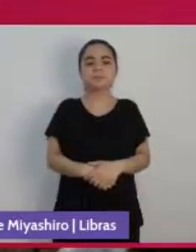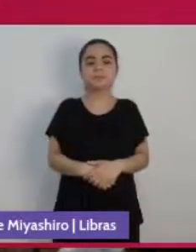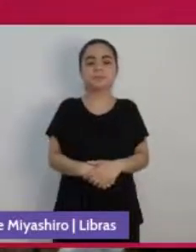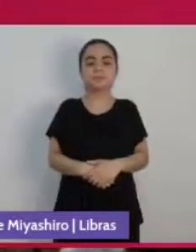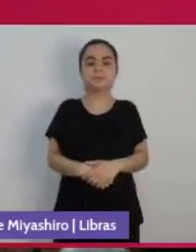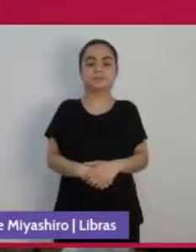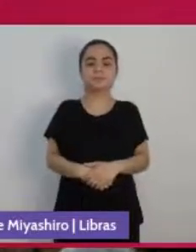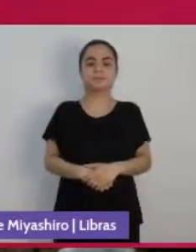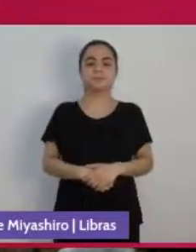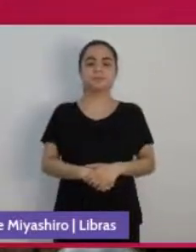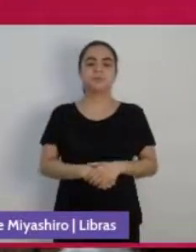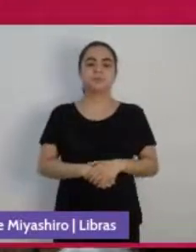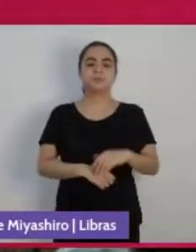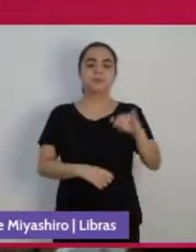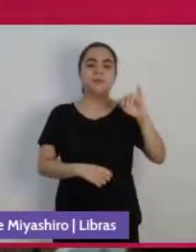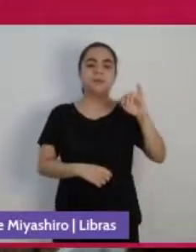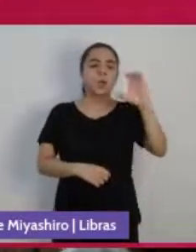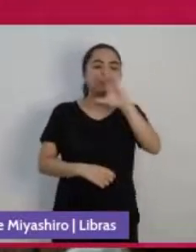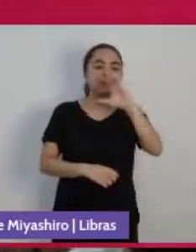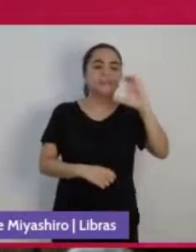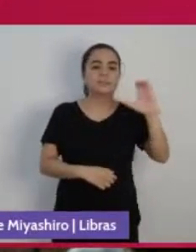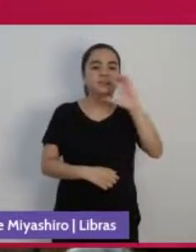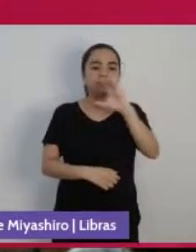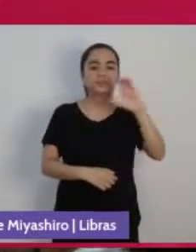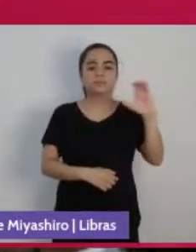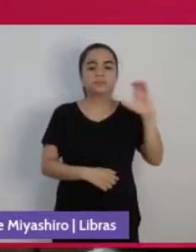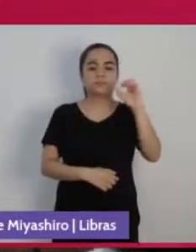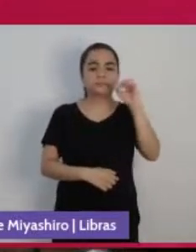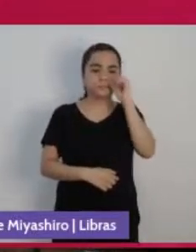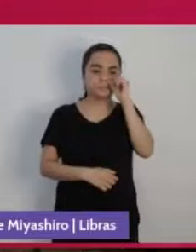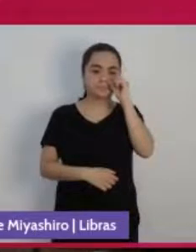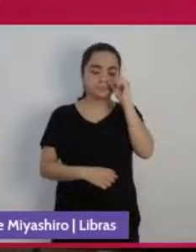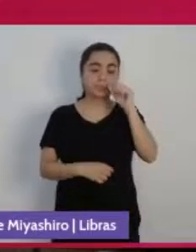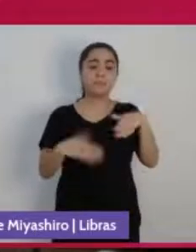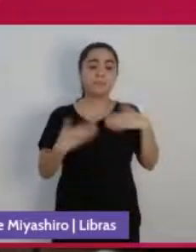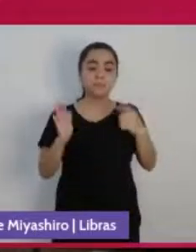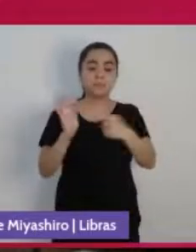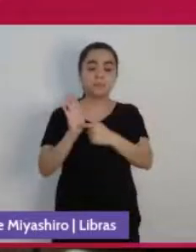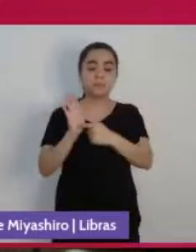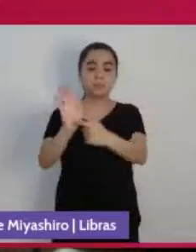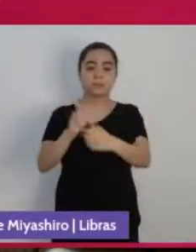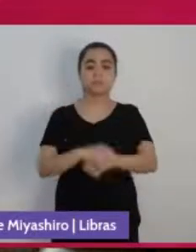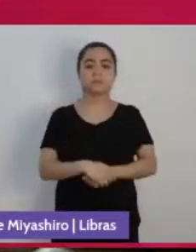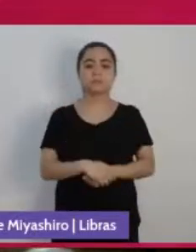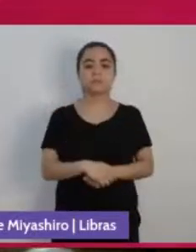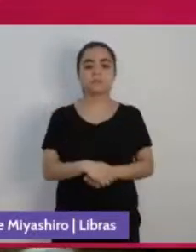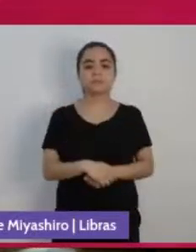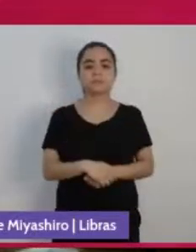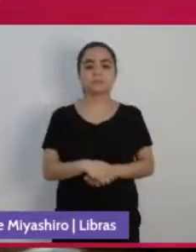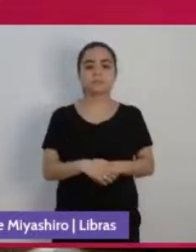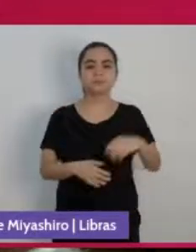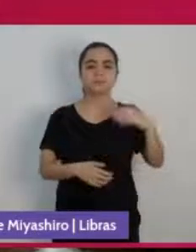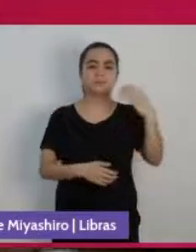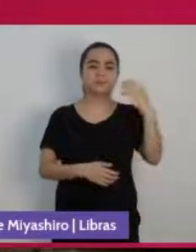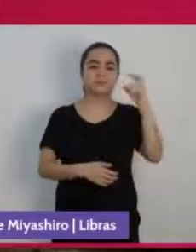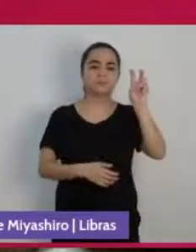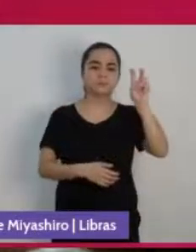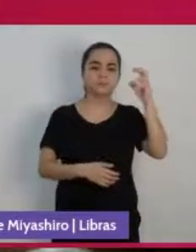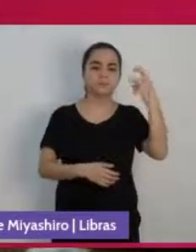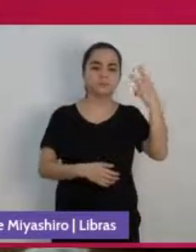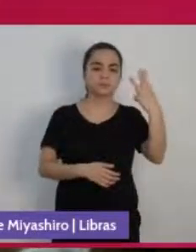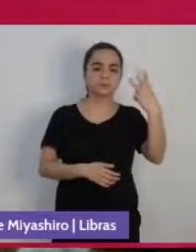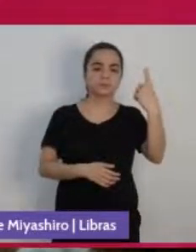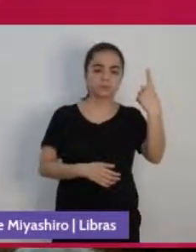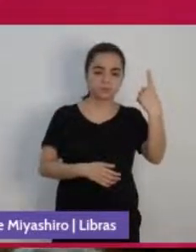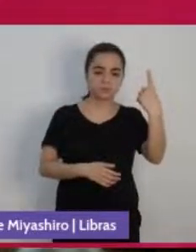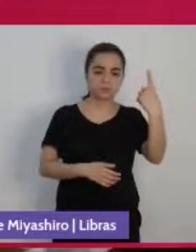Incidência crânio-caudal. Vamos lá. A portaria 531 foi a